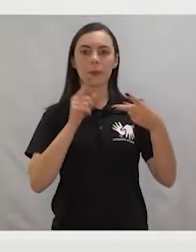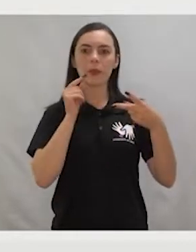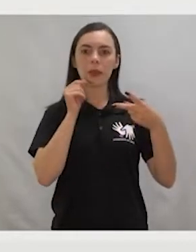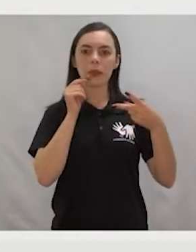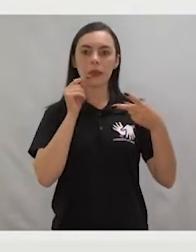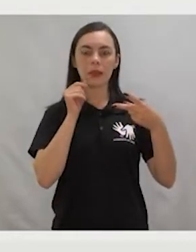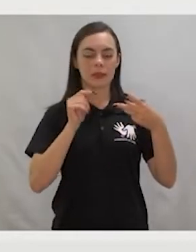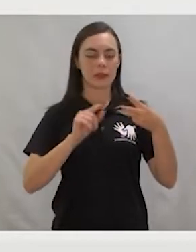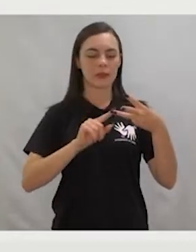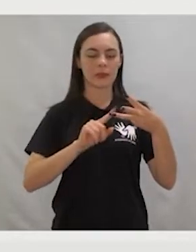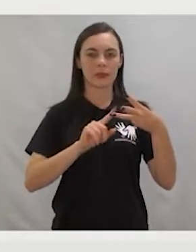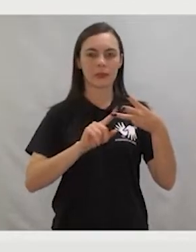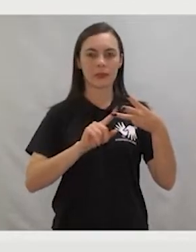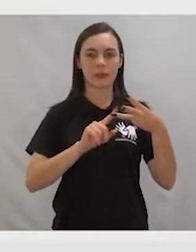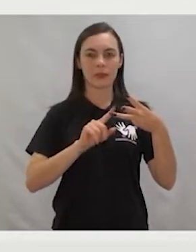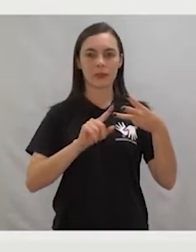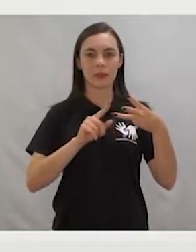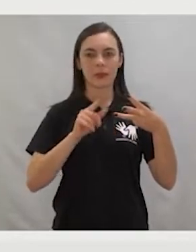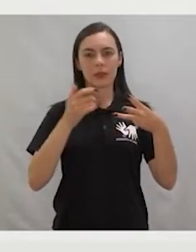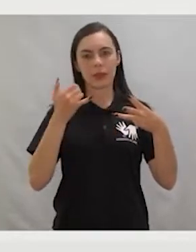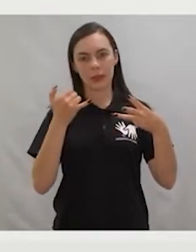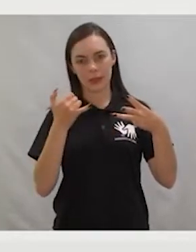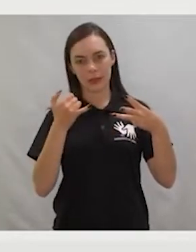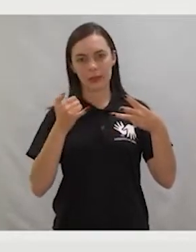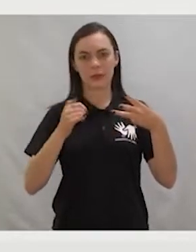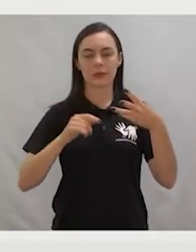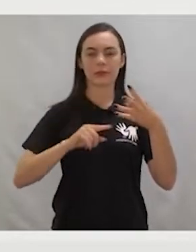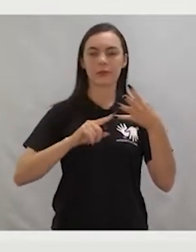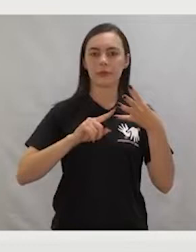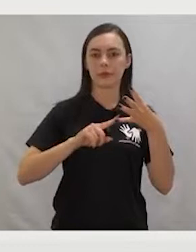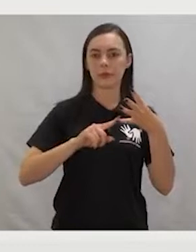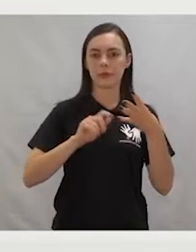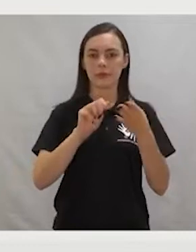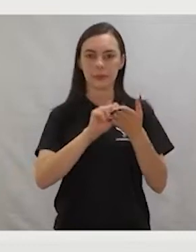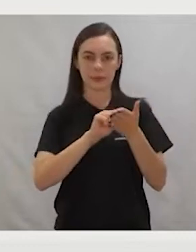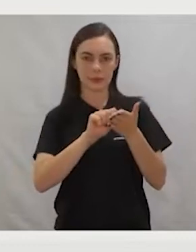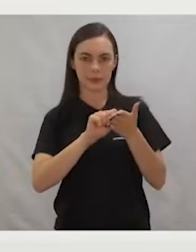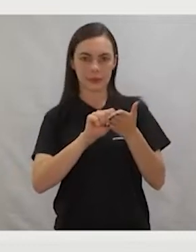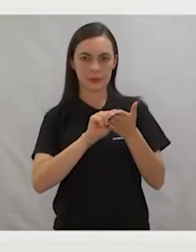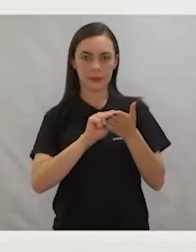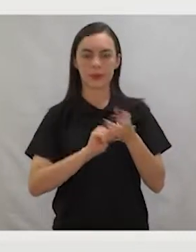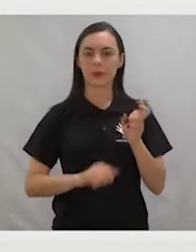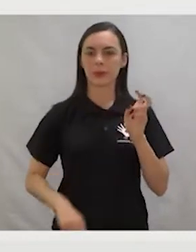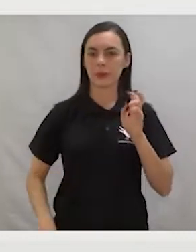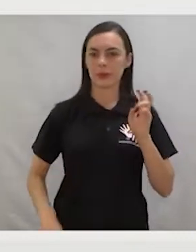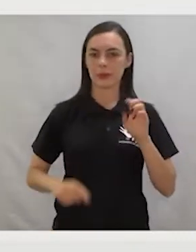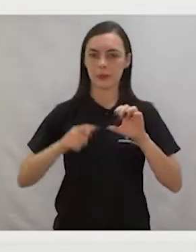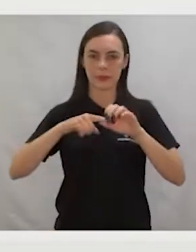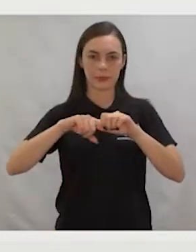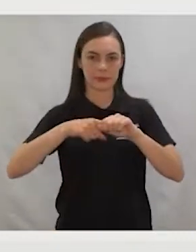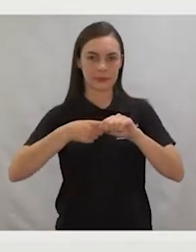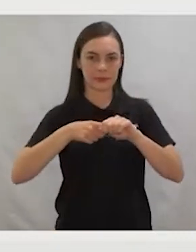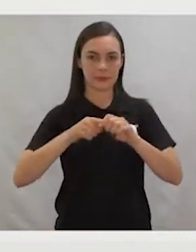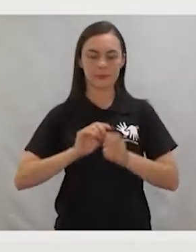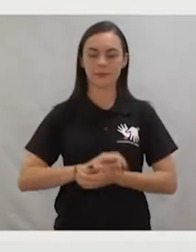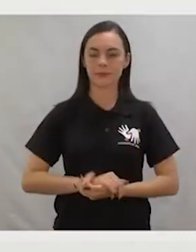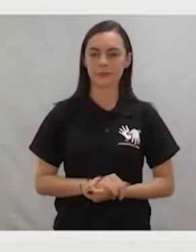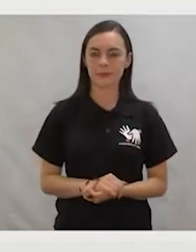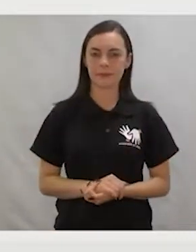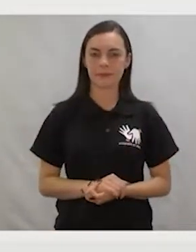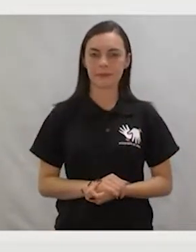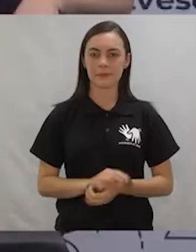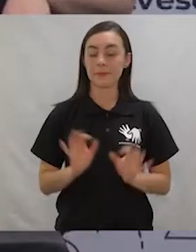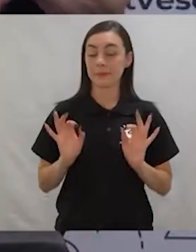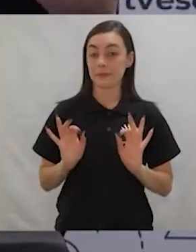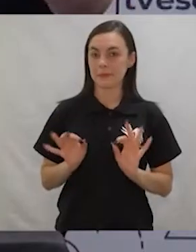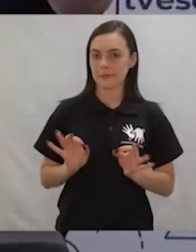precisar também de um lápis, ou uma caneta, e também uma borracha. E um apontador.